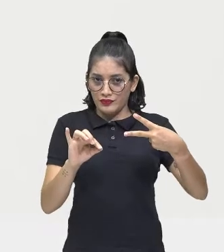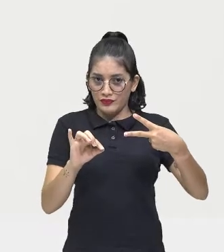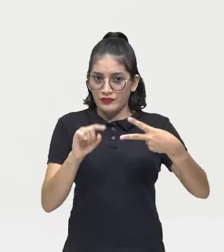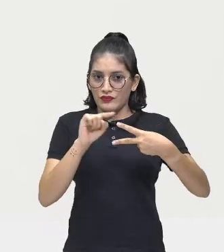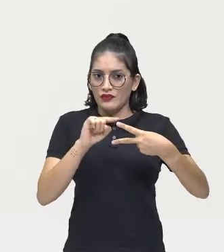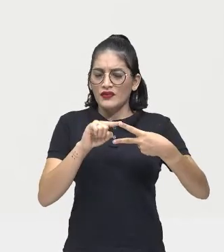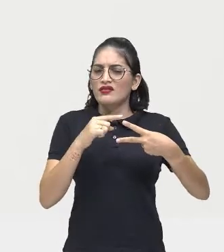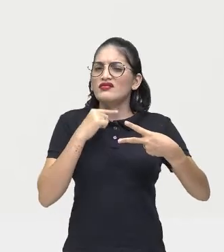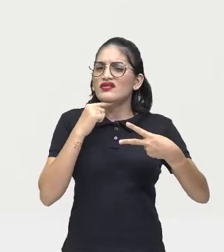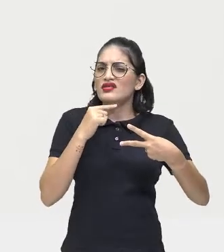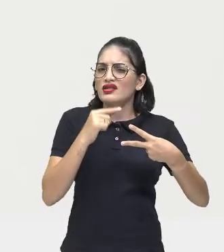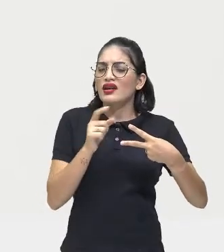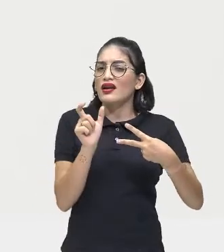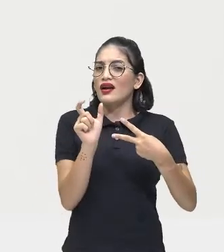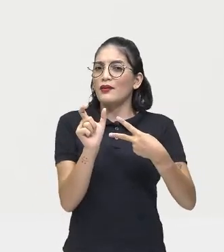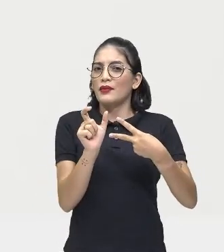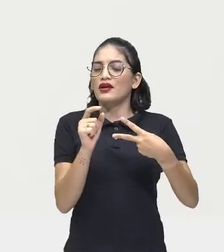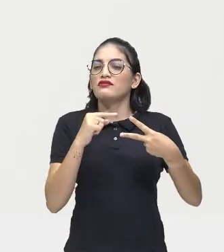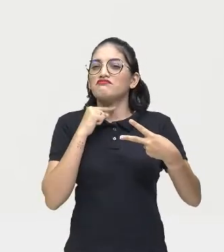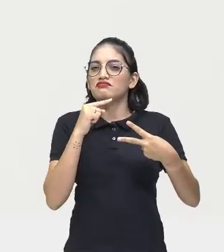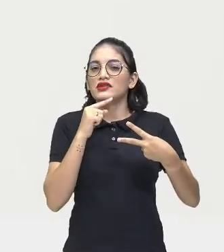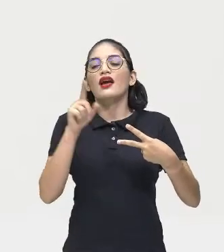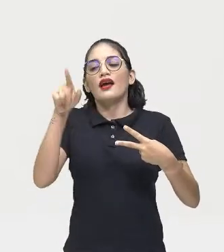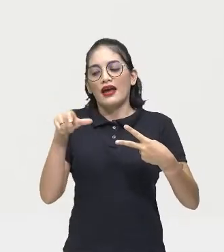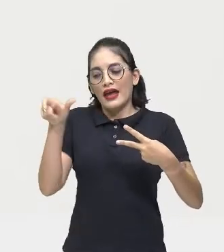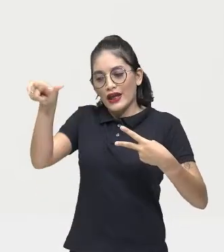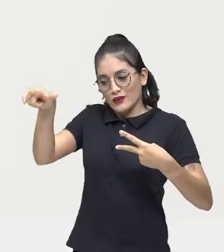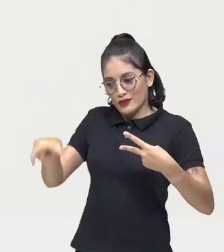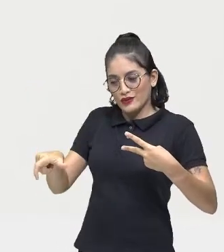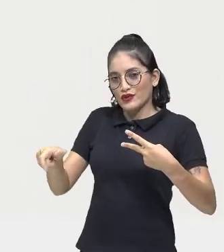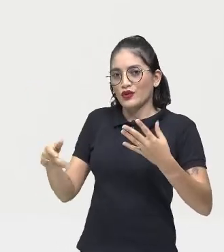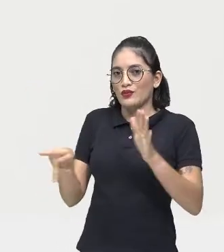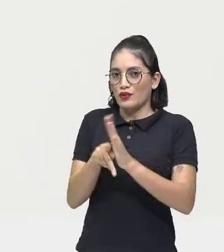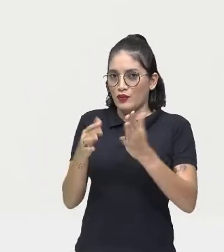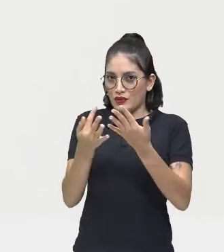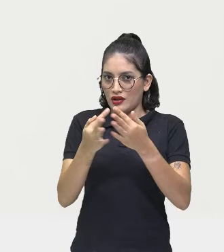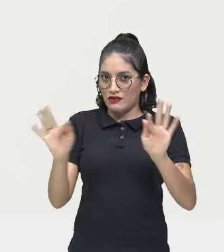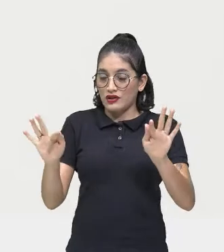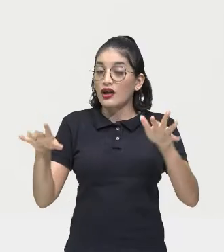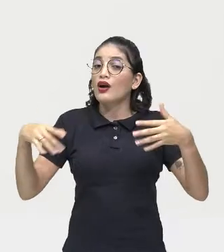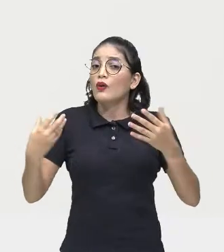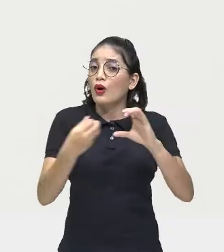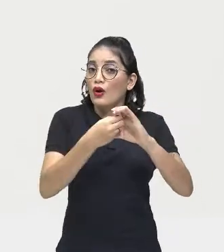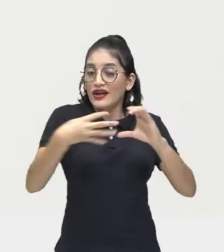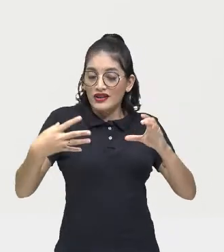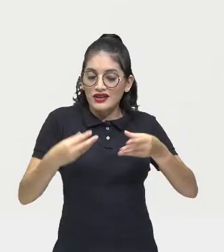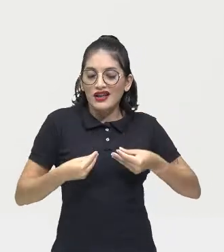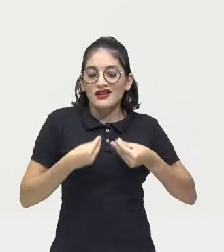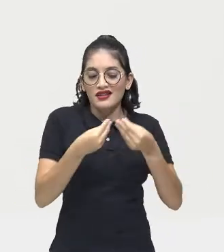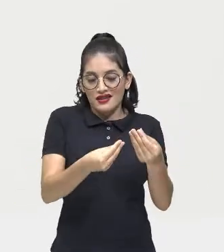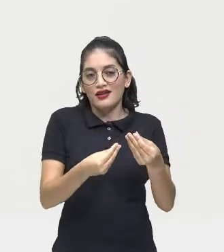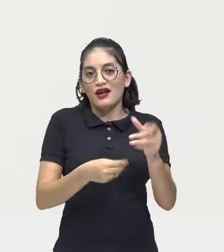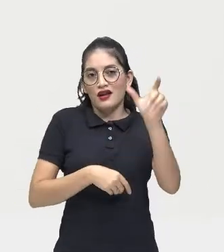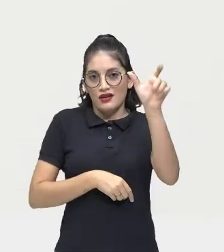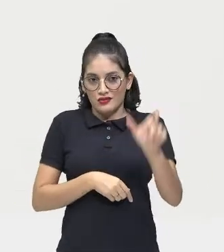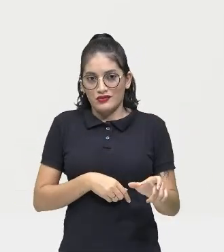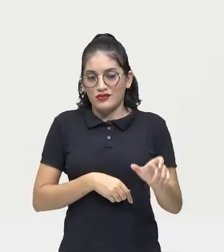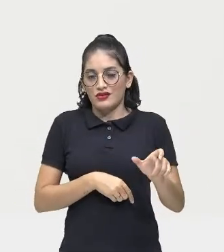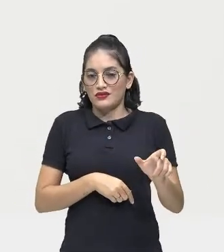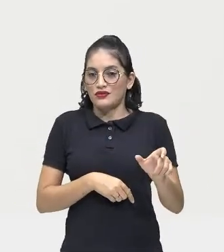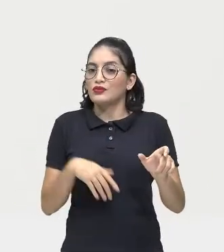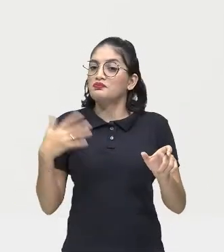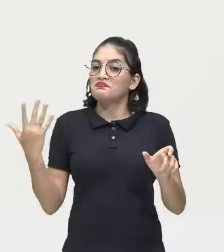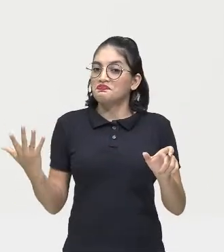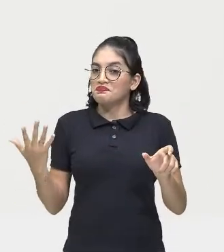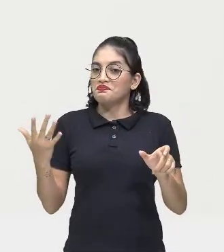ninguém, a palavra ninguém é o sujeito da minha oração. E que característica é atribuída a esse sujeito? Observem